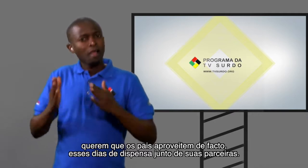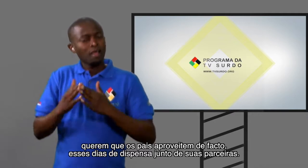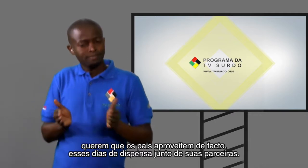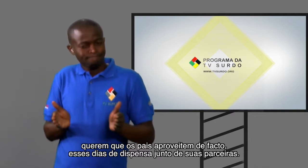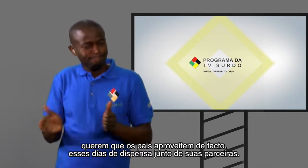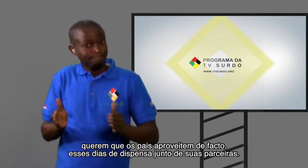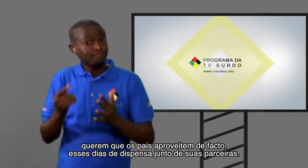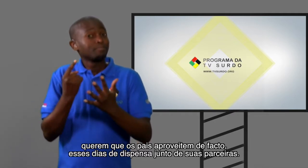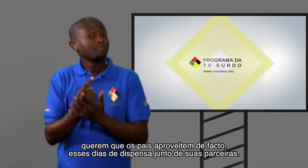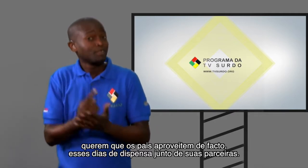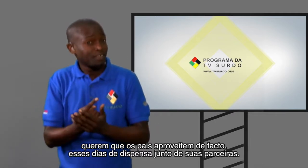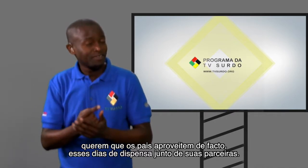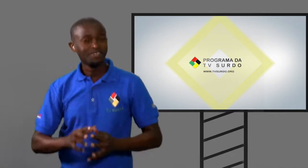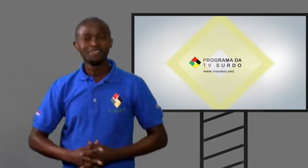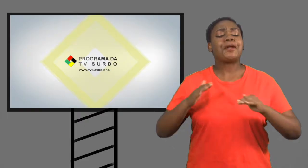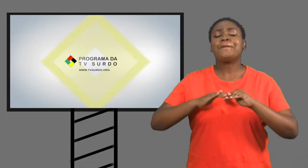suas parceiras.